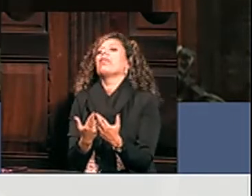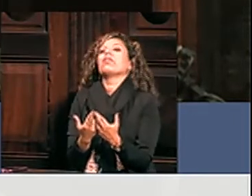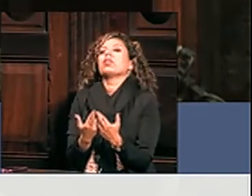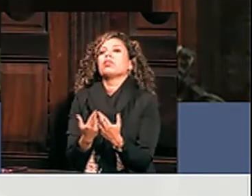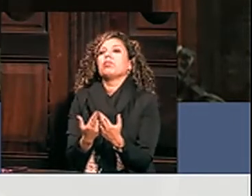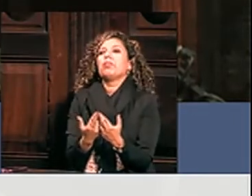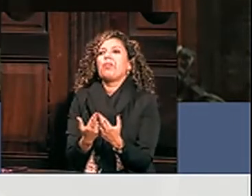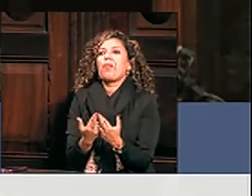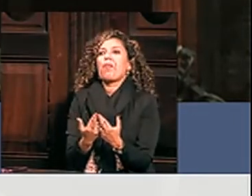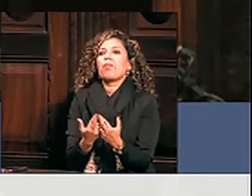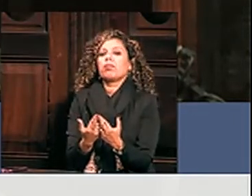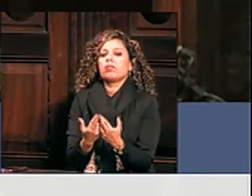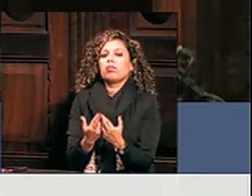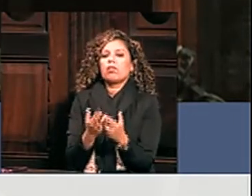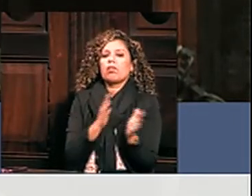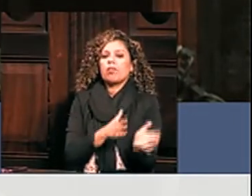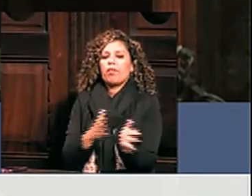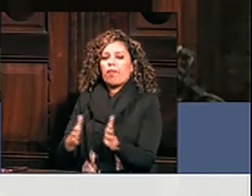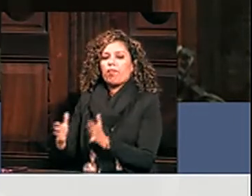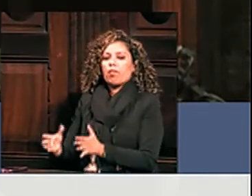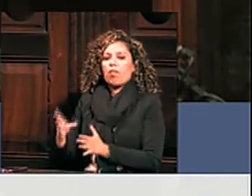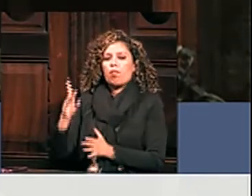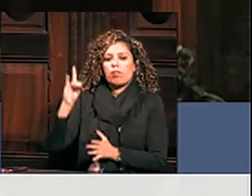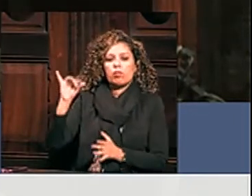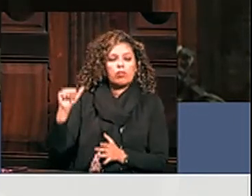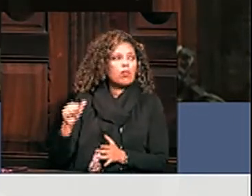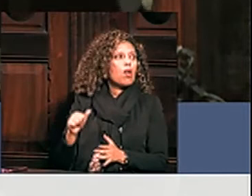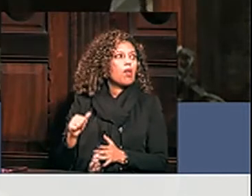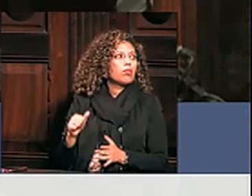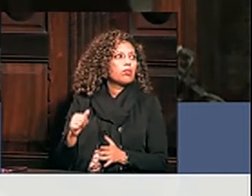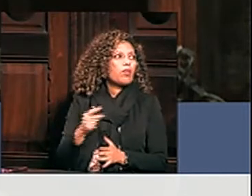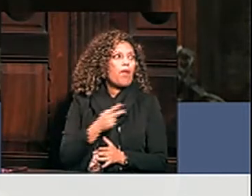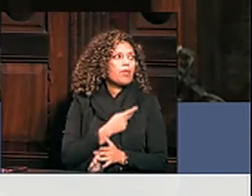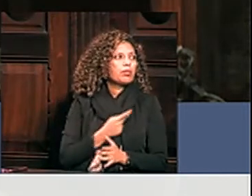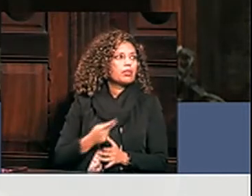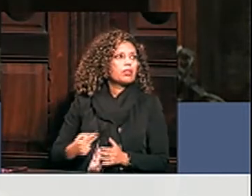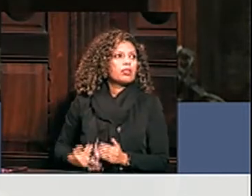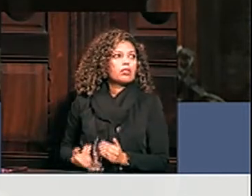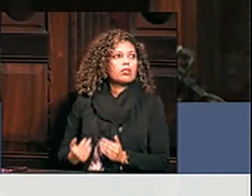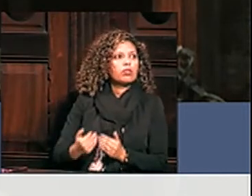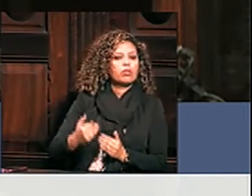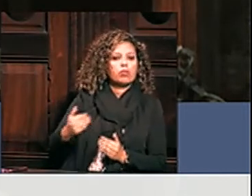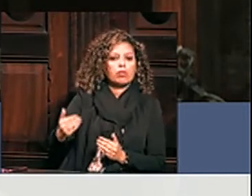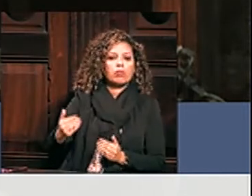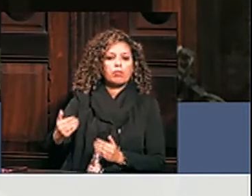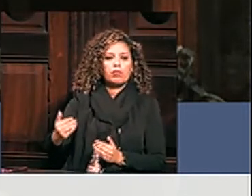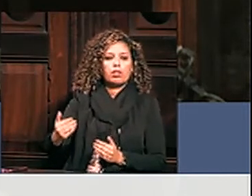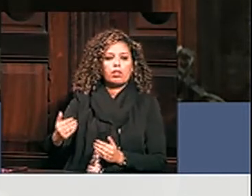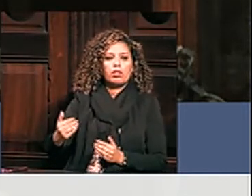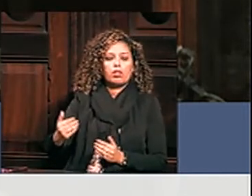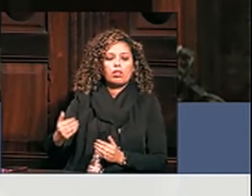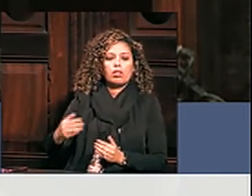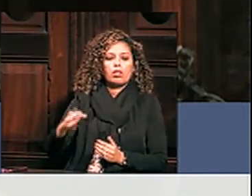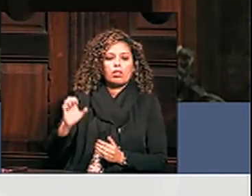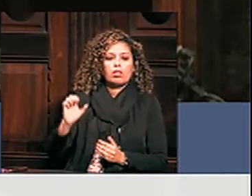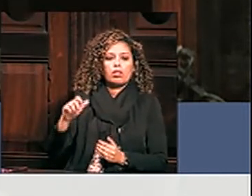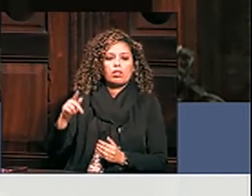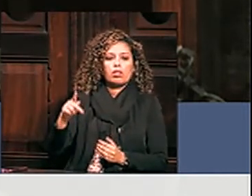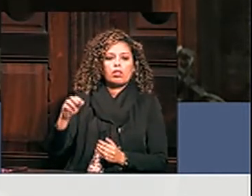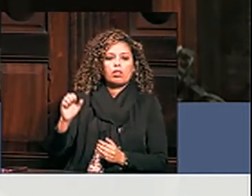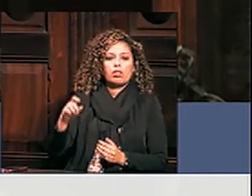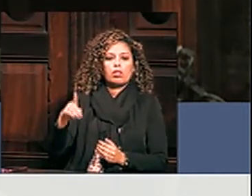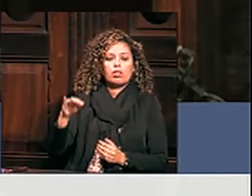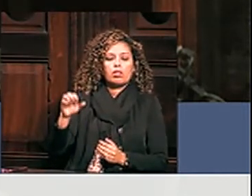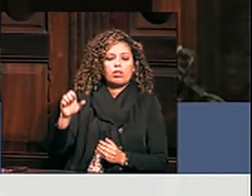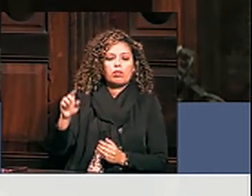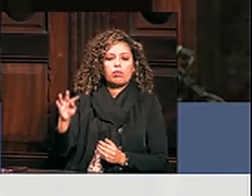definida como inclusão à ordem do dia. Senhor presidente, presidência passaria o expediente final. Só um registro, presidente. É porque eu ia dar